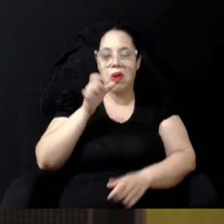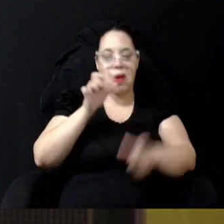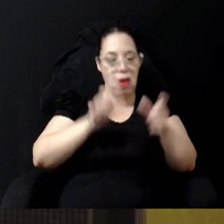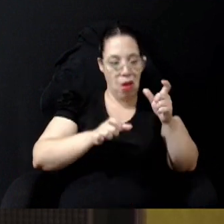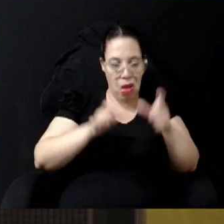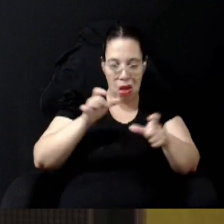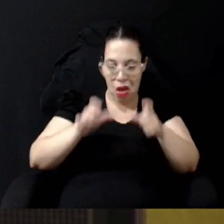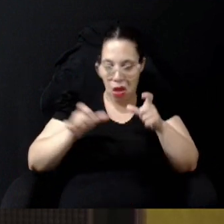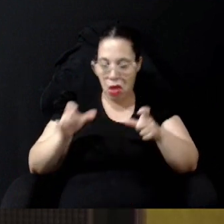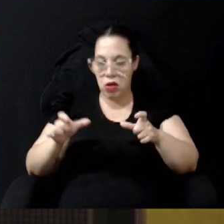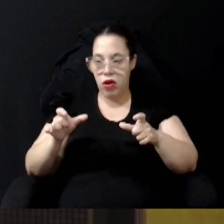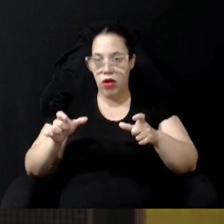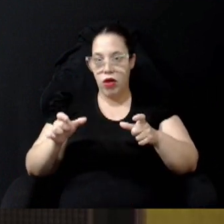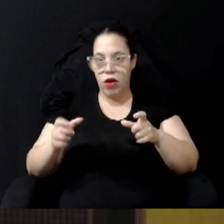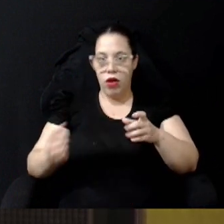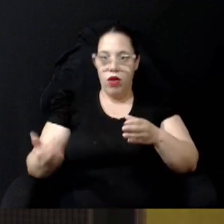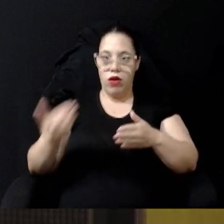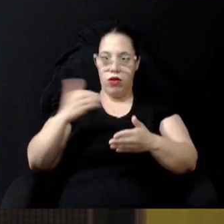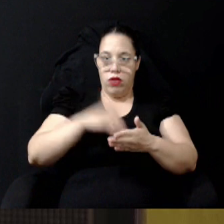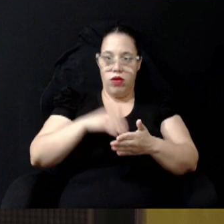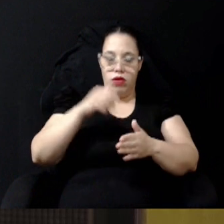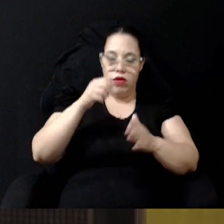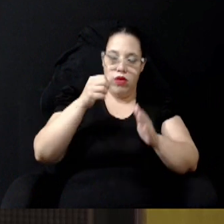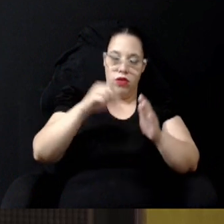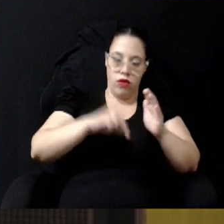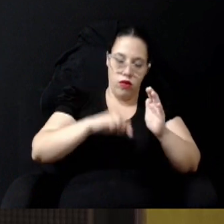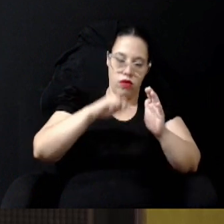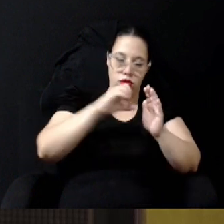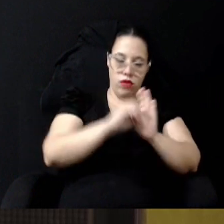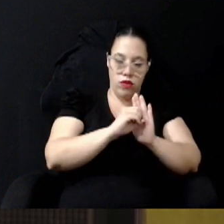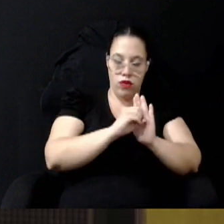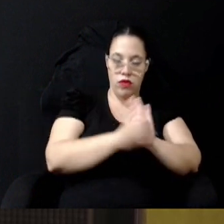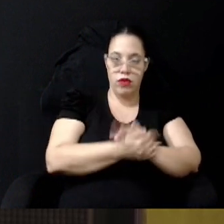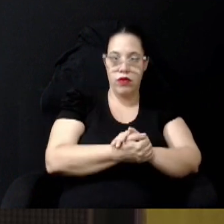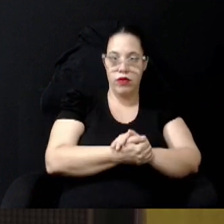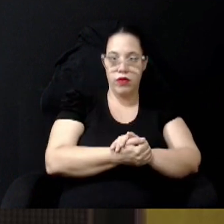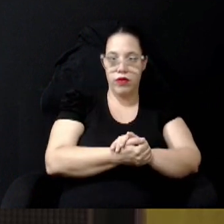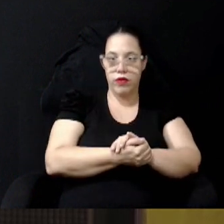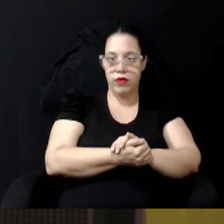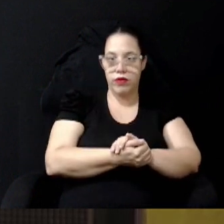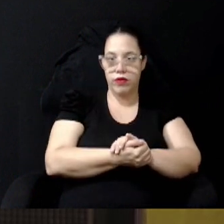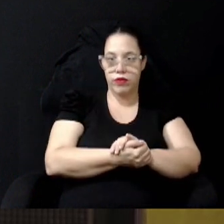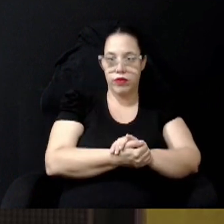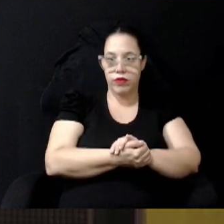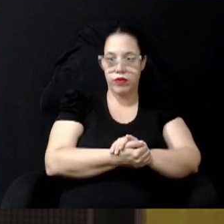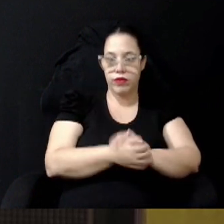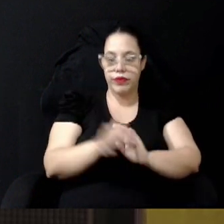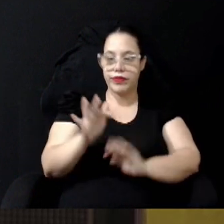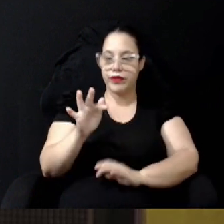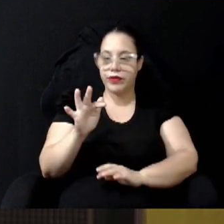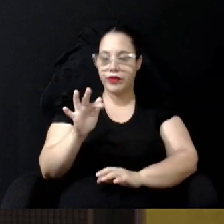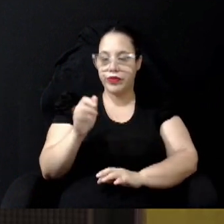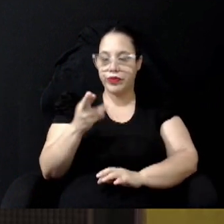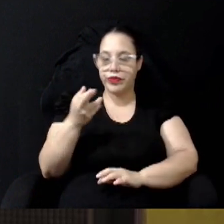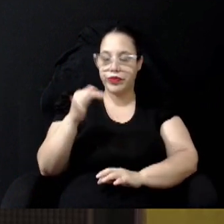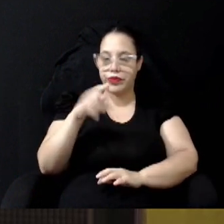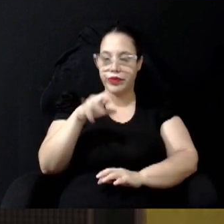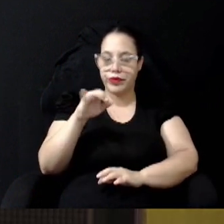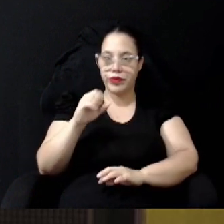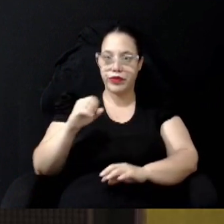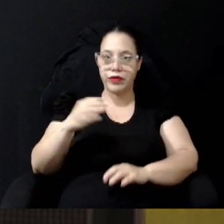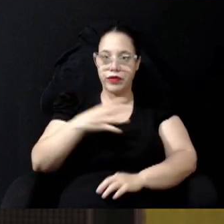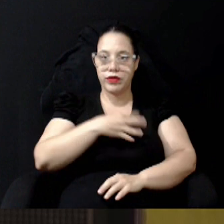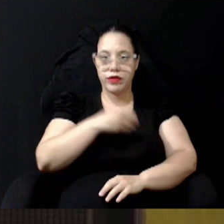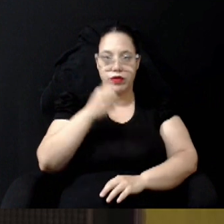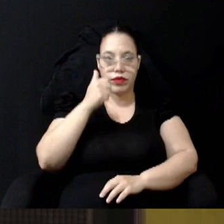mudou-se para cá nos anos 70, vindo de Dracena, tendo como pais o seu